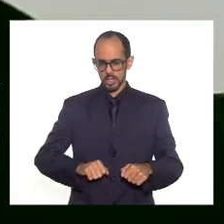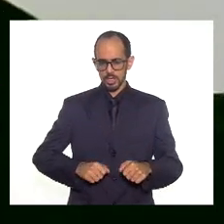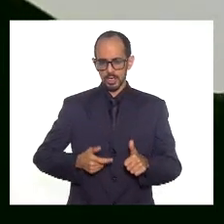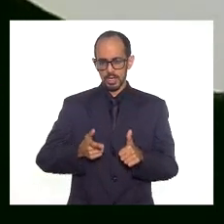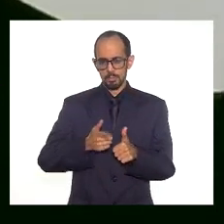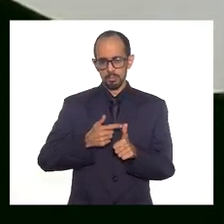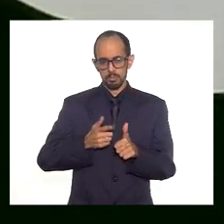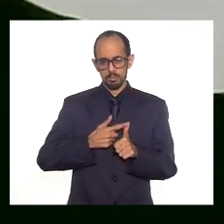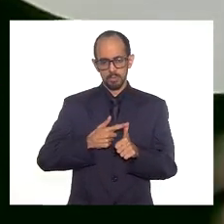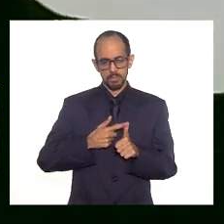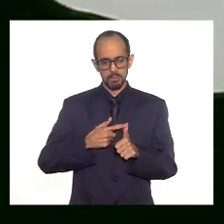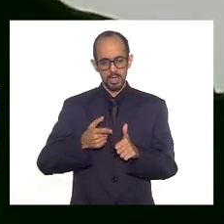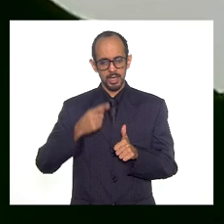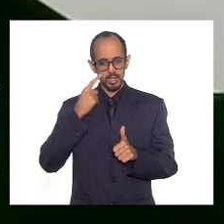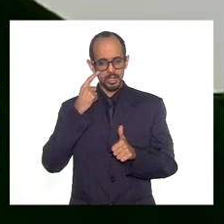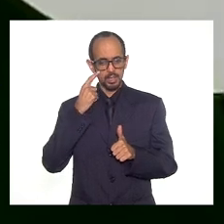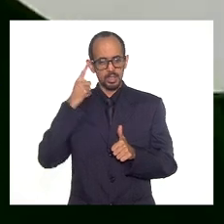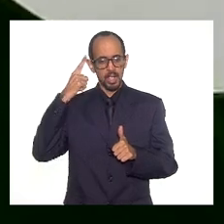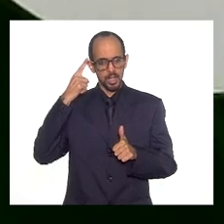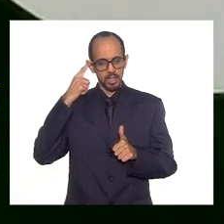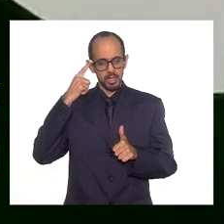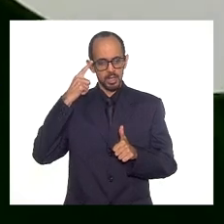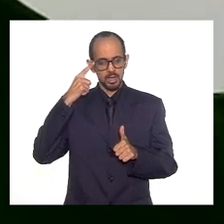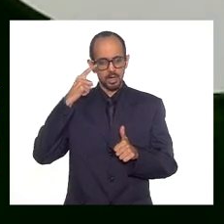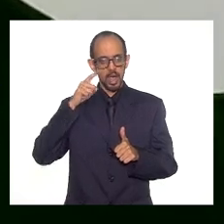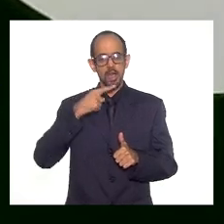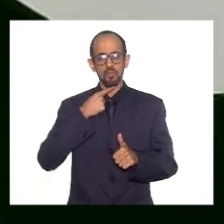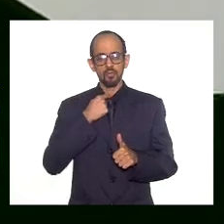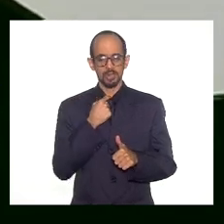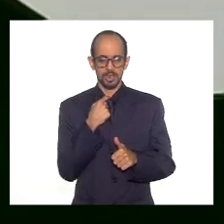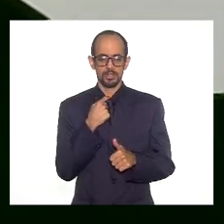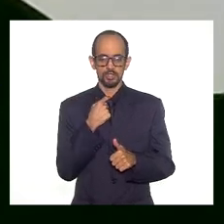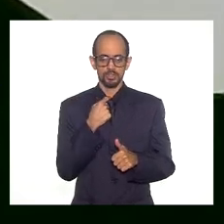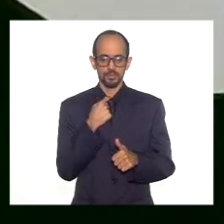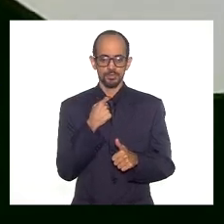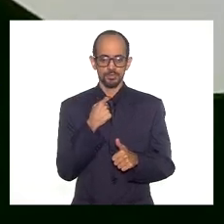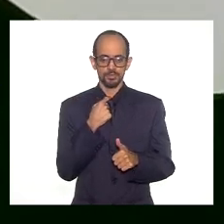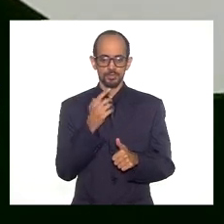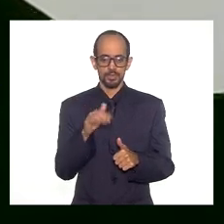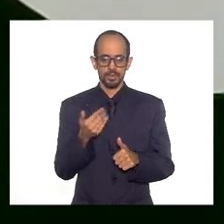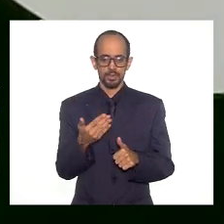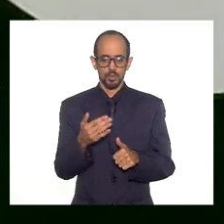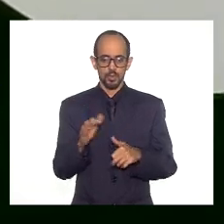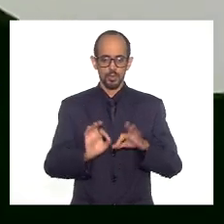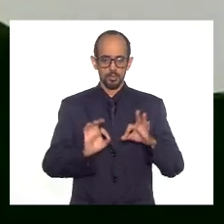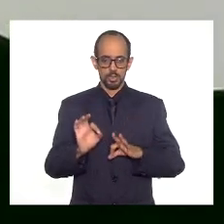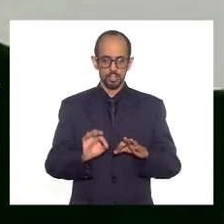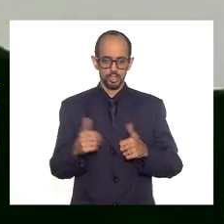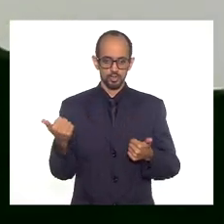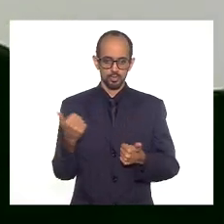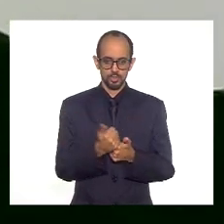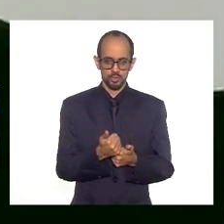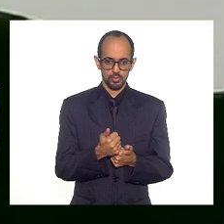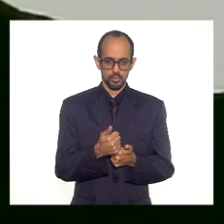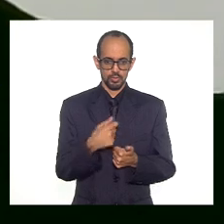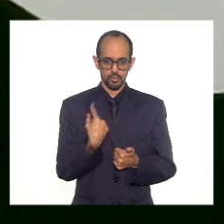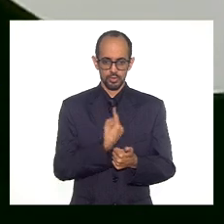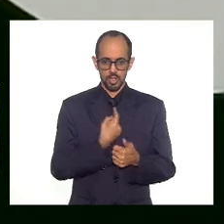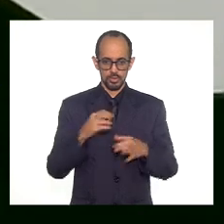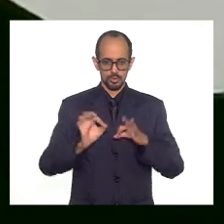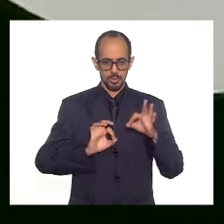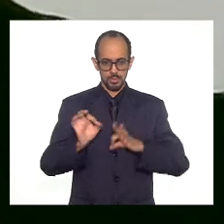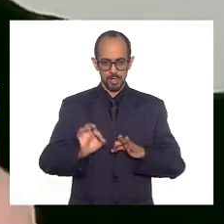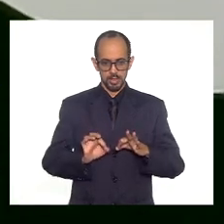naquela primeira medida esta intenção. O projeto, o substitutivo que nós preparamos pela CCJ,